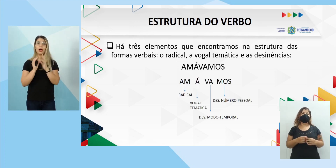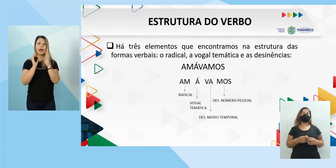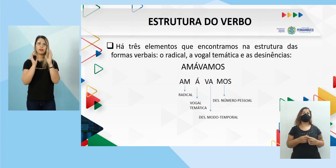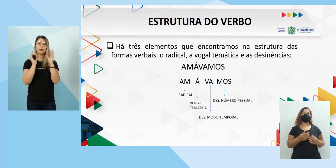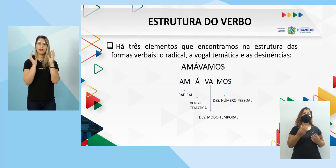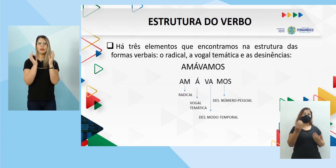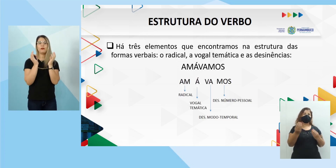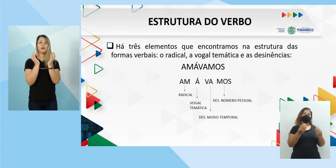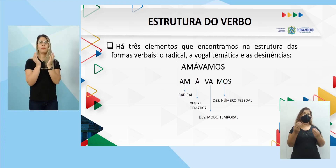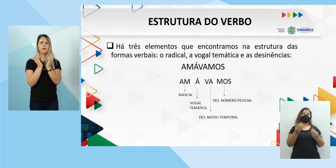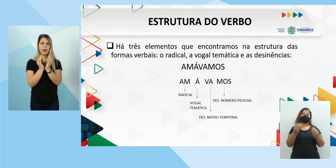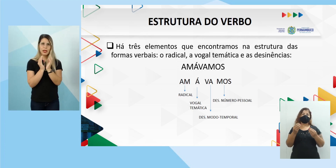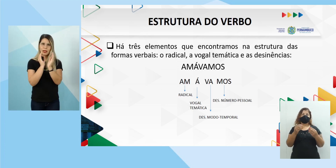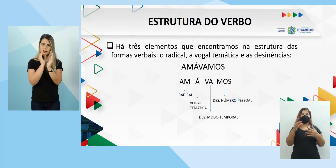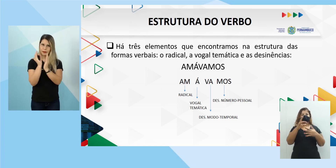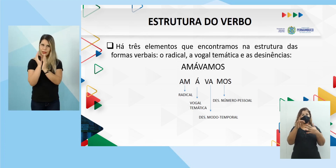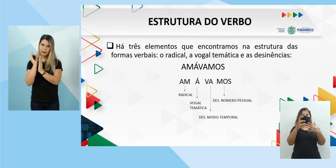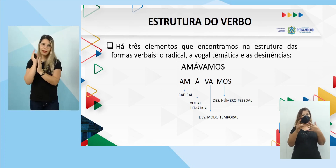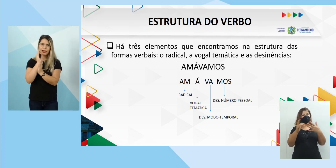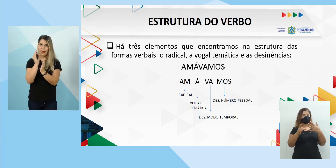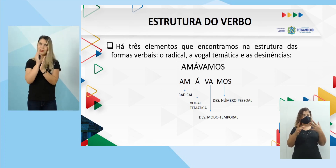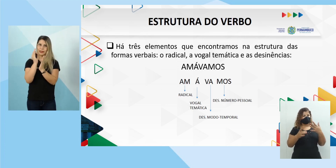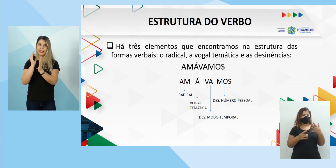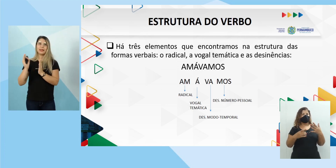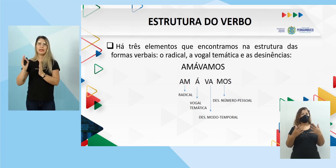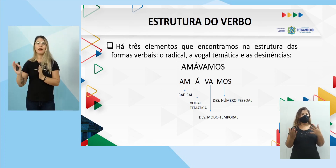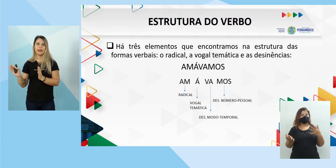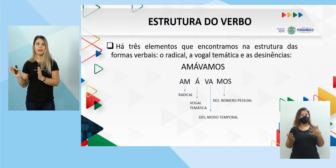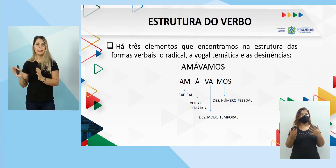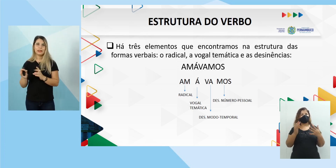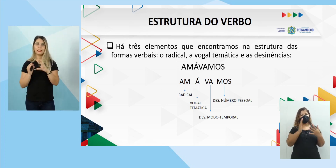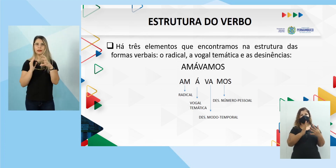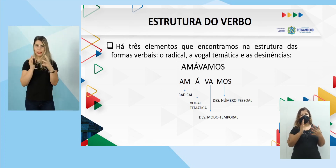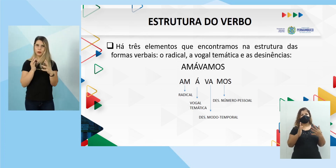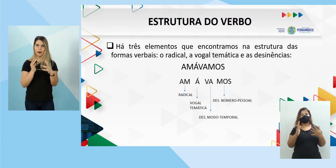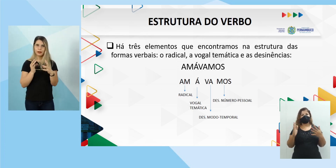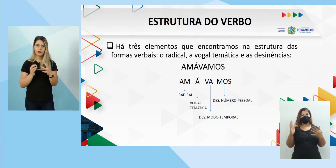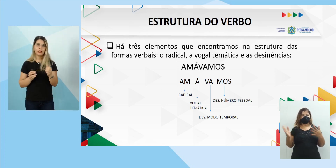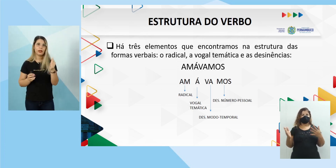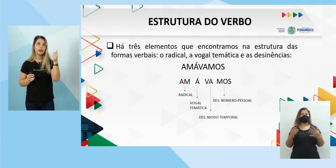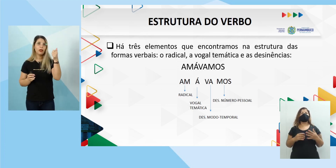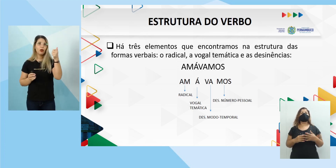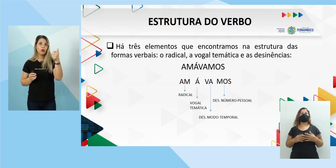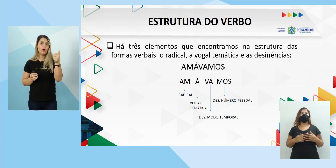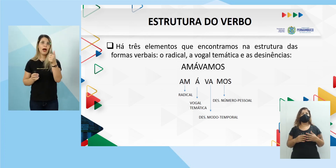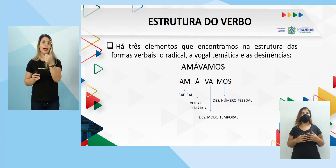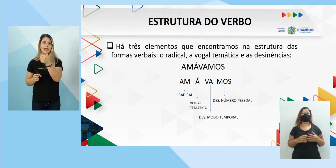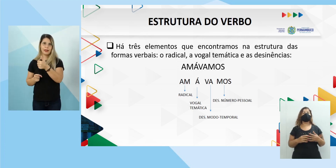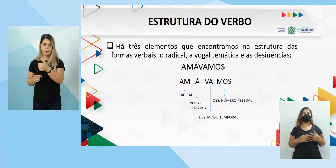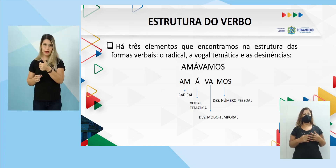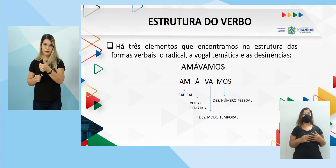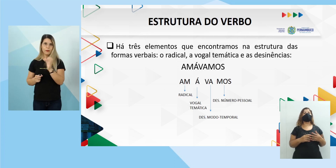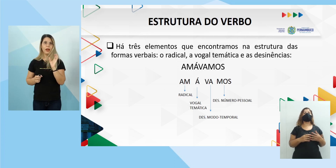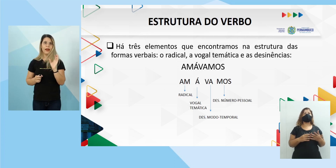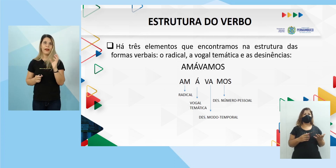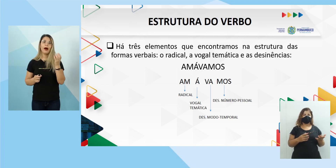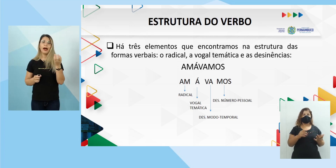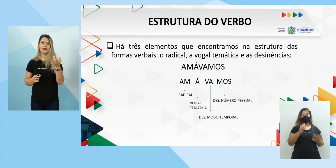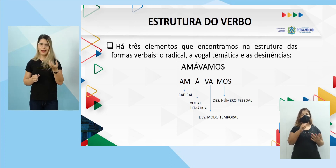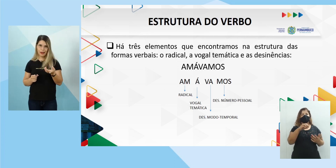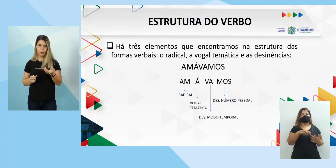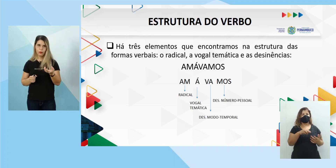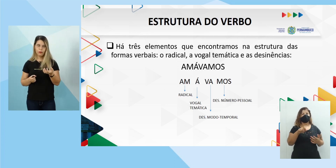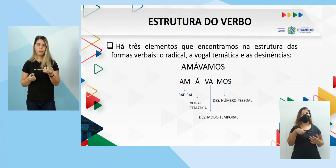vendo a explicação bem detalhada, né? Separadazinha das partes dele. O AM é